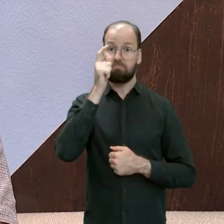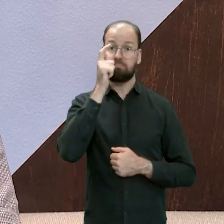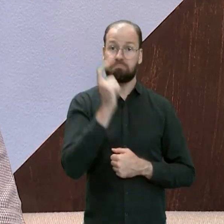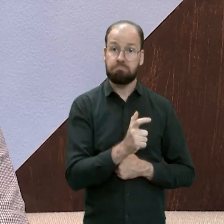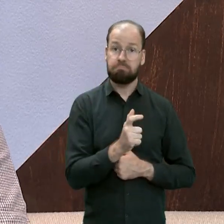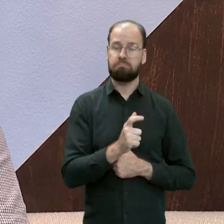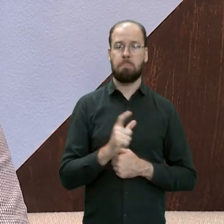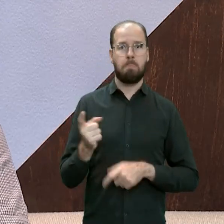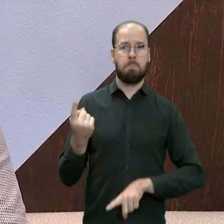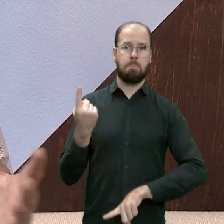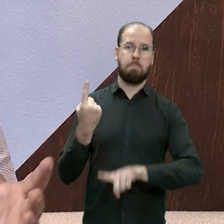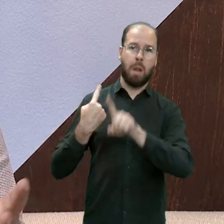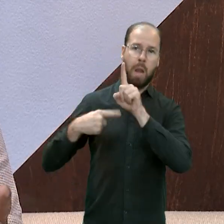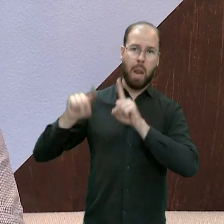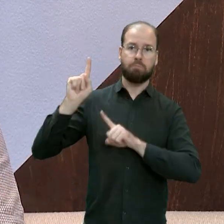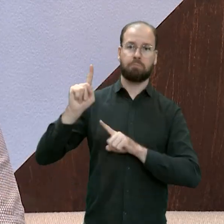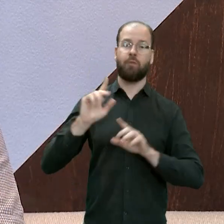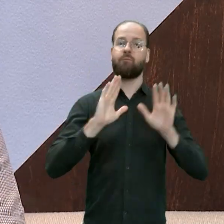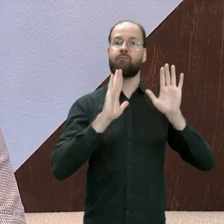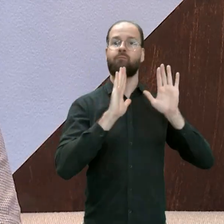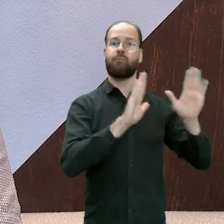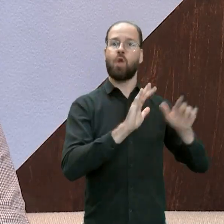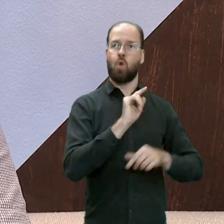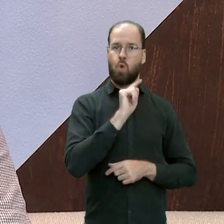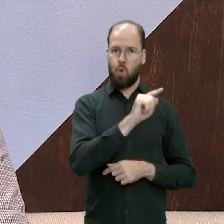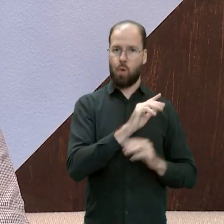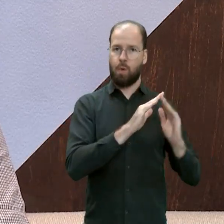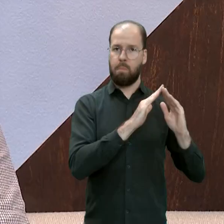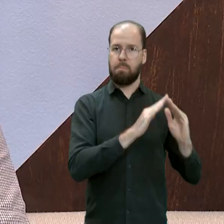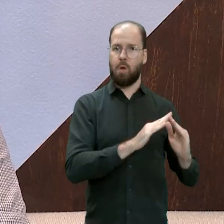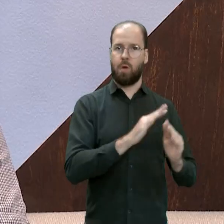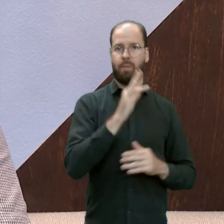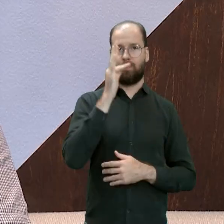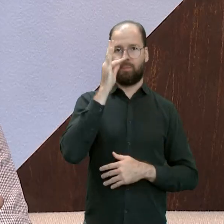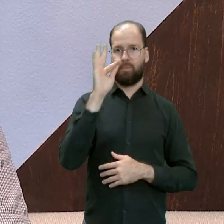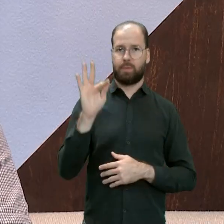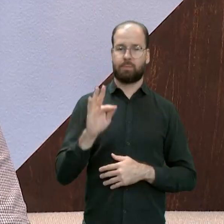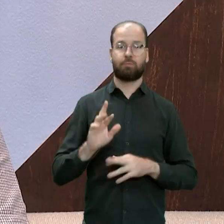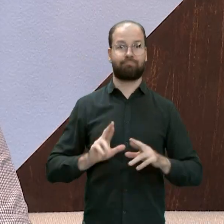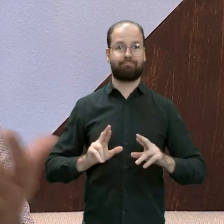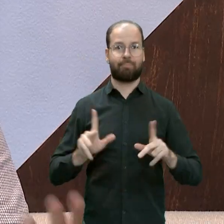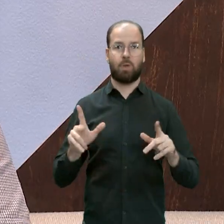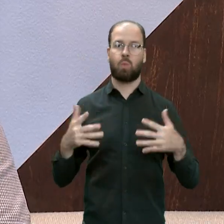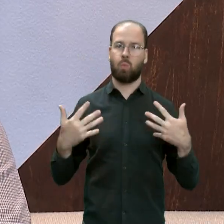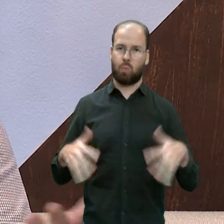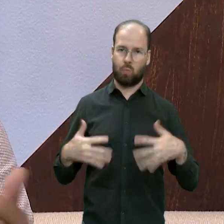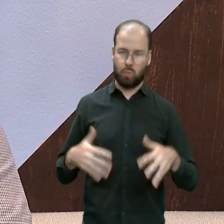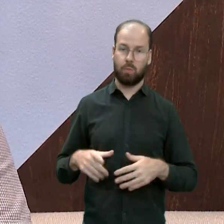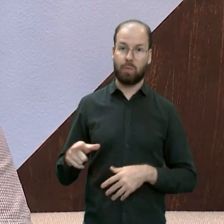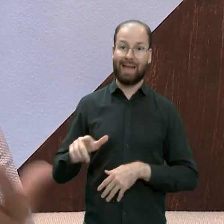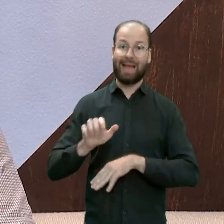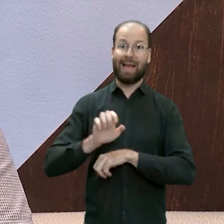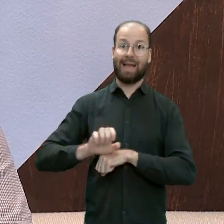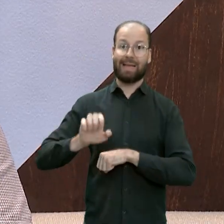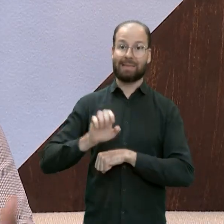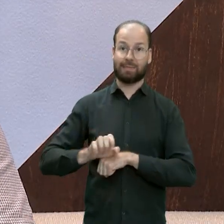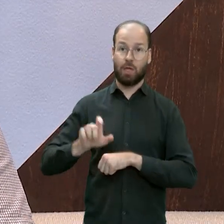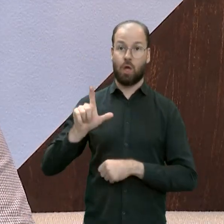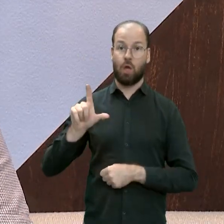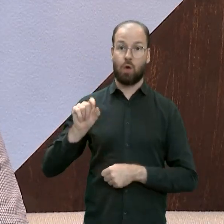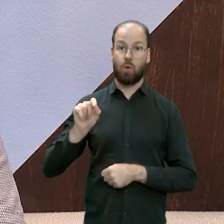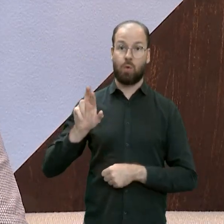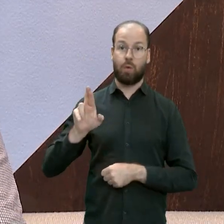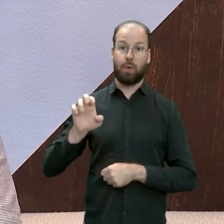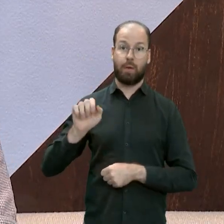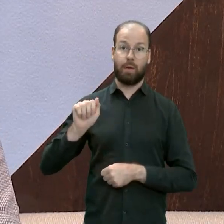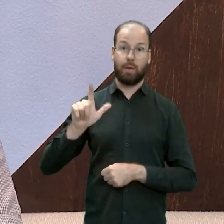se destacou e ficou lá, né? Então, faz uma diferença enorme, né? Acabou de fazer um estágio na L'Oréal,